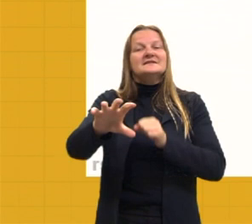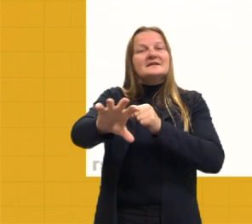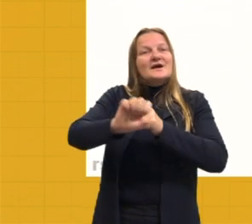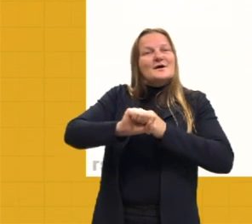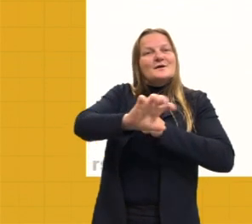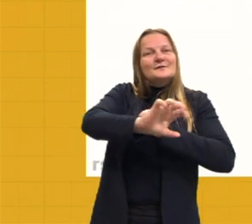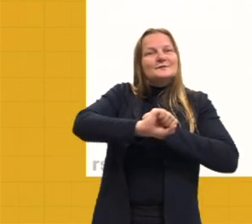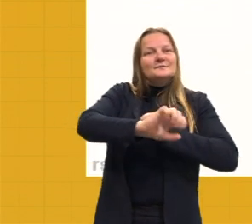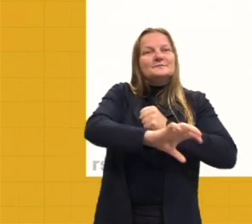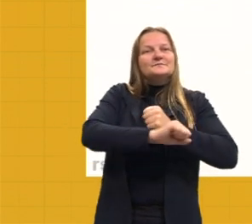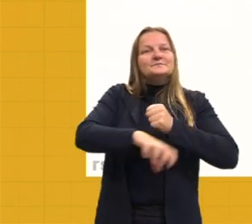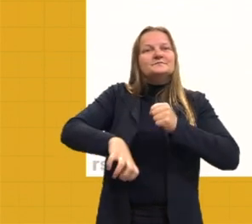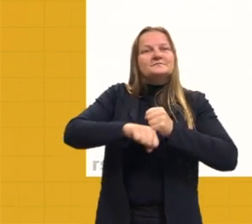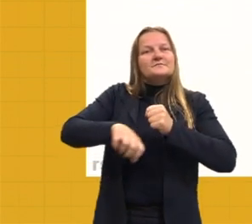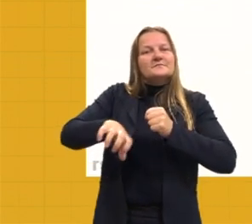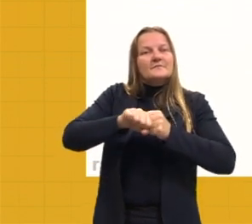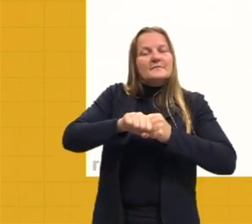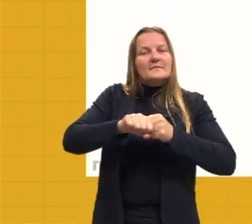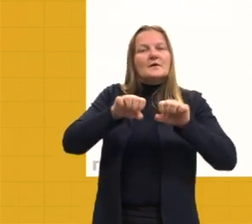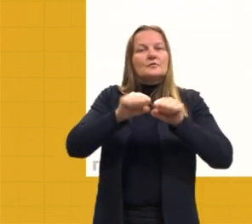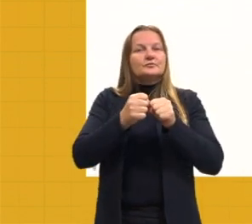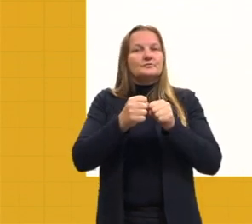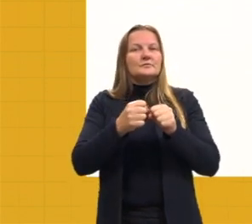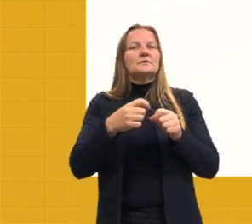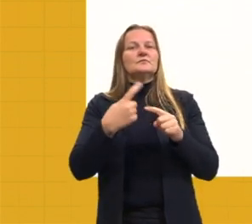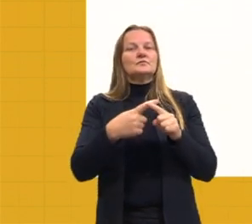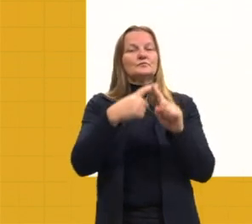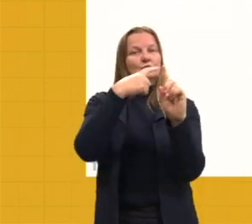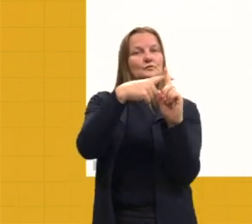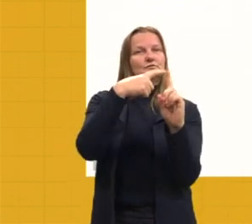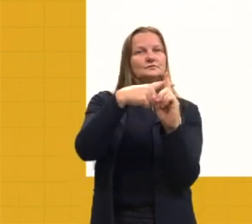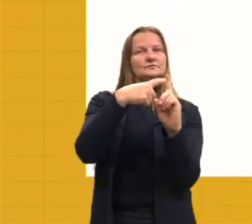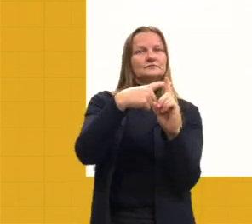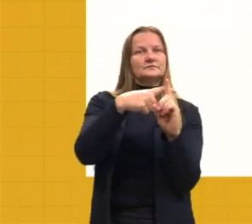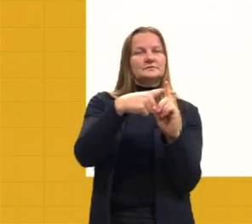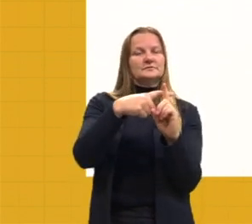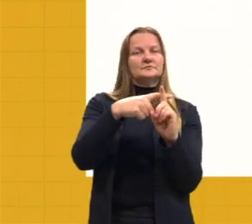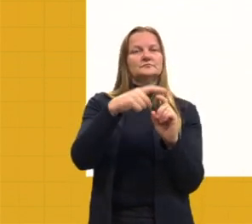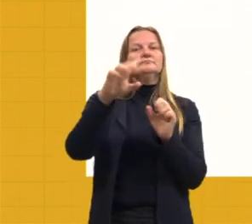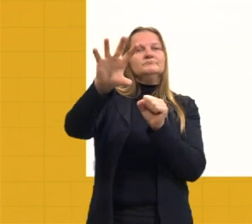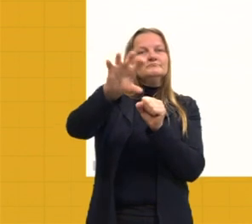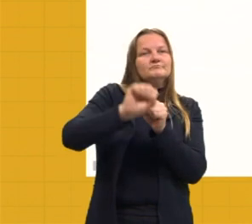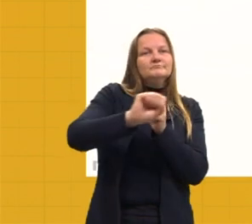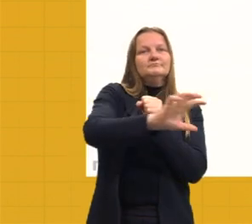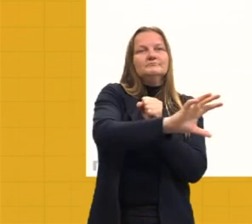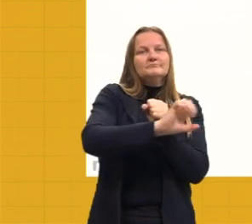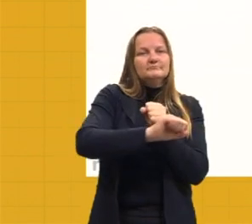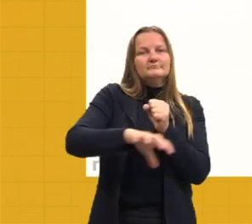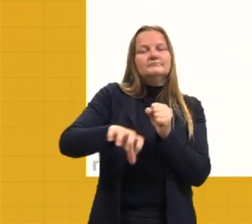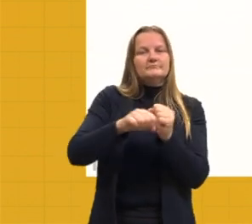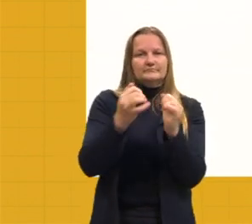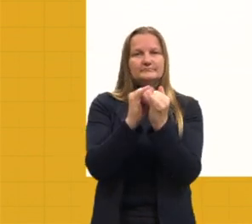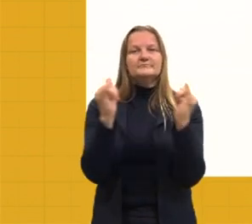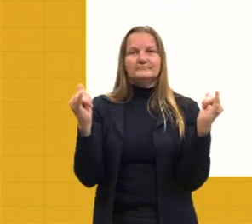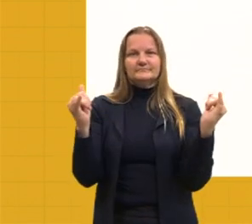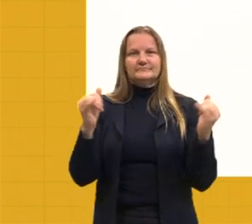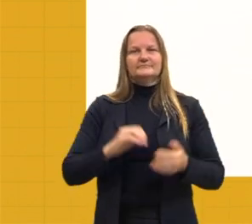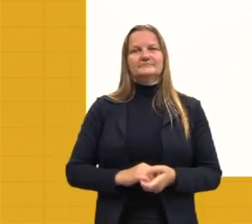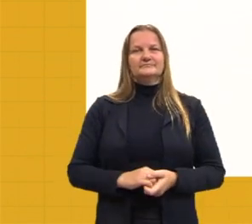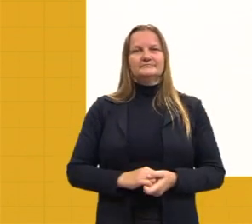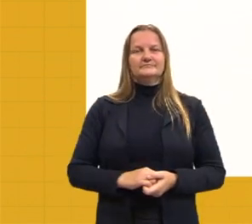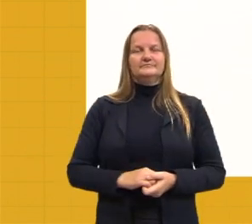energia para quebrar essa ligação fazer essa ruptura Então ela é positiva porque ela absorve energia do meio e